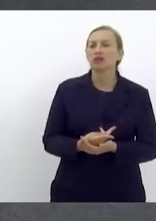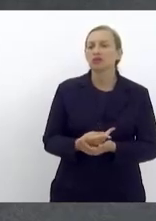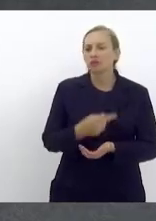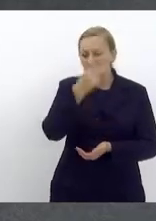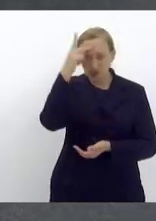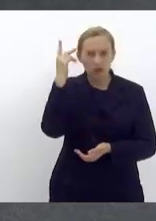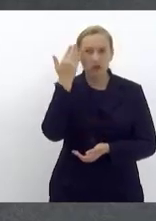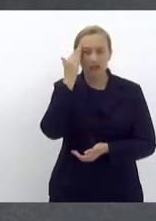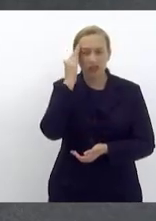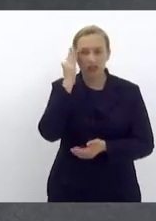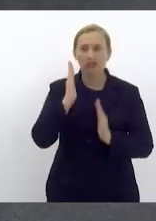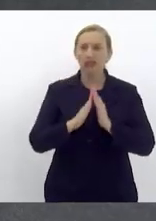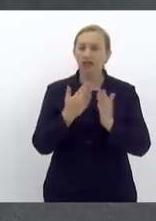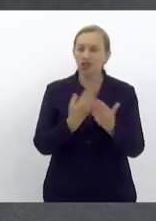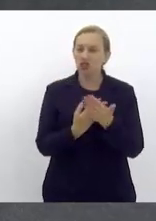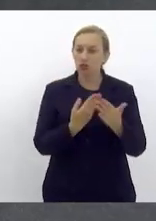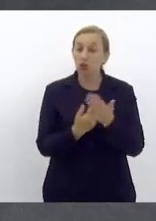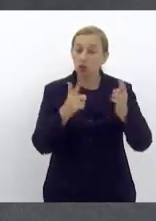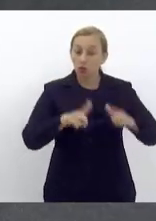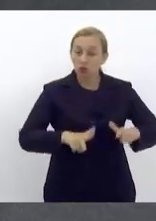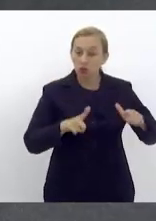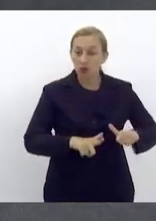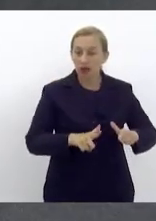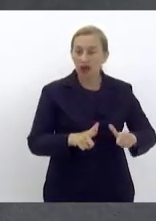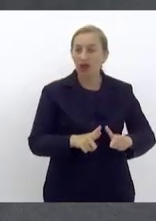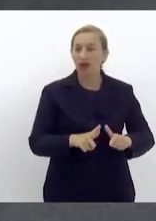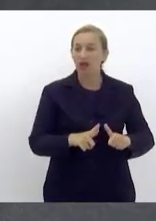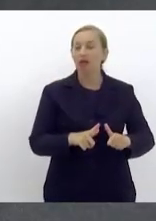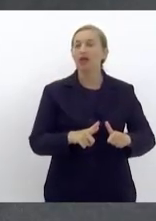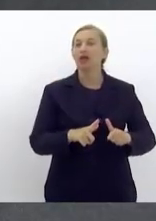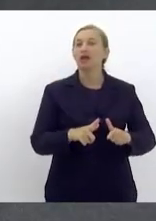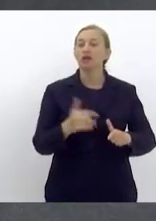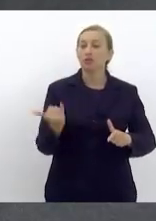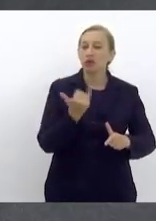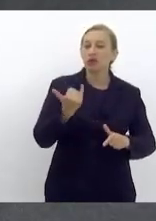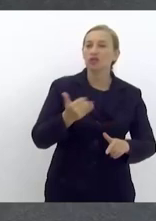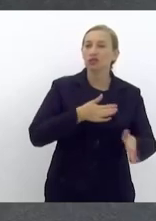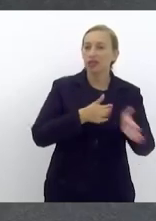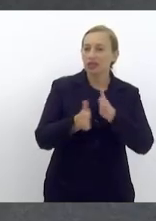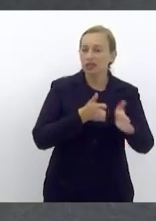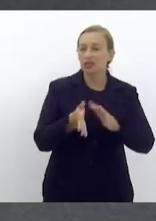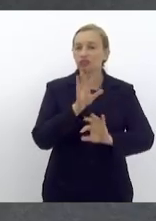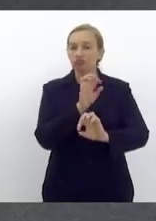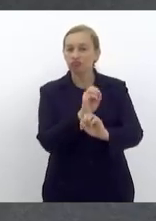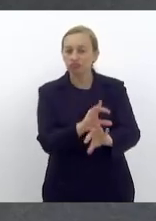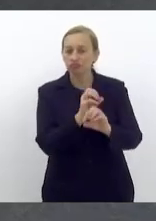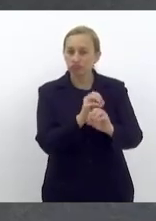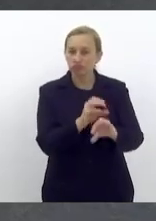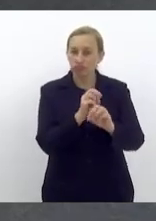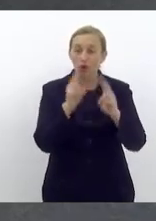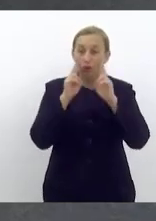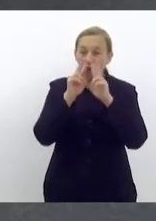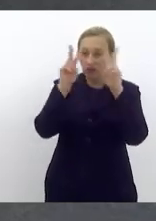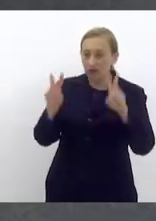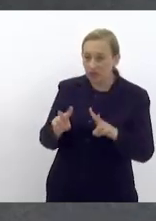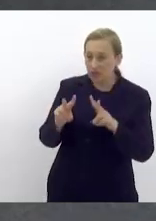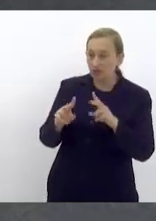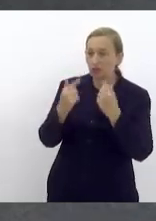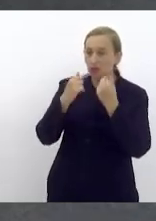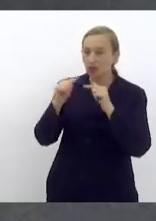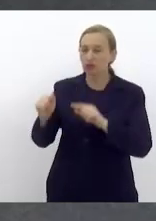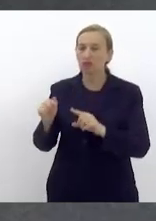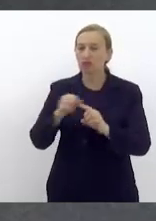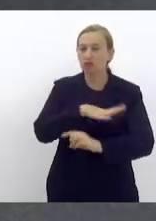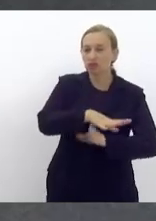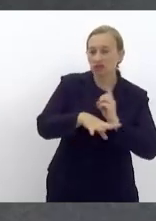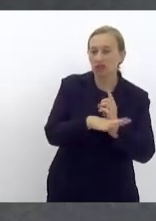como esse templo sagrado de acesso à educação, de acesso a uma visão crítica sobre a sociedade. Então,